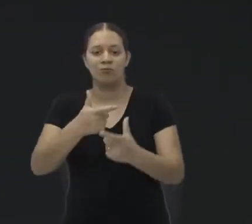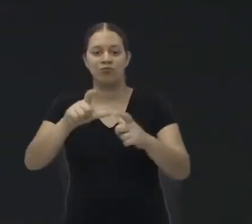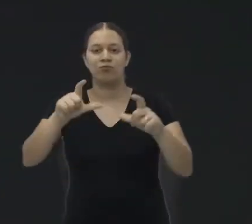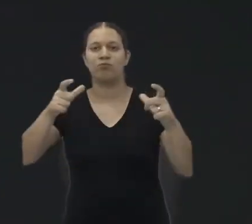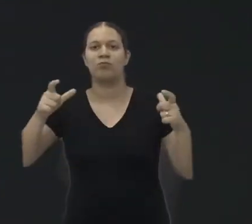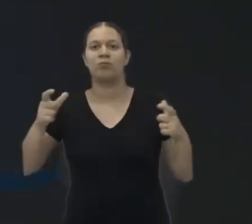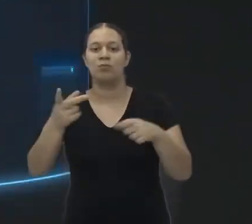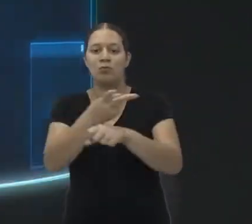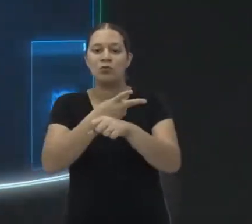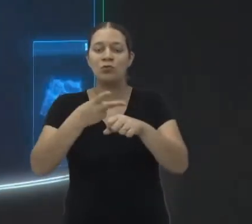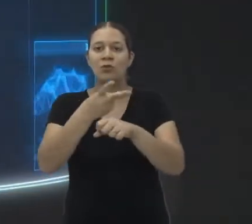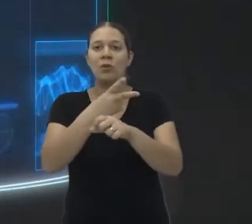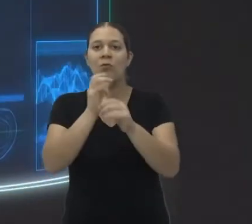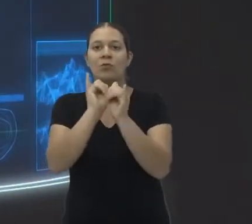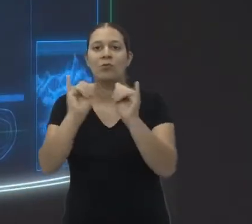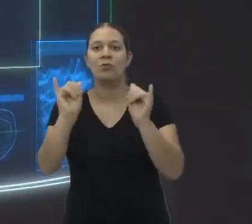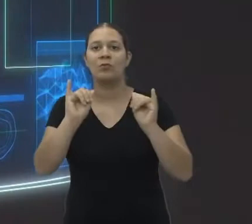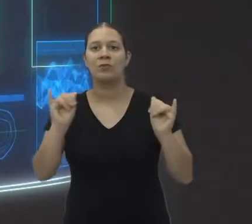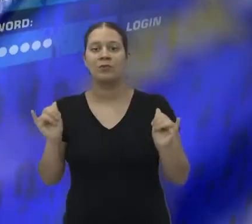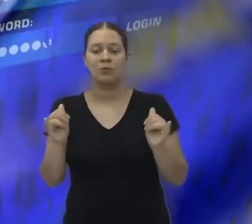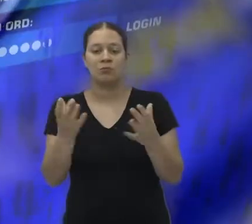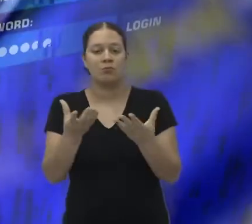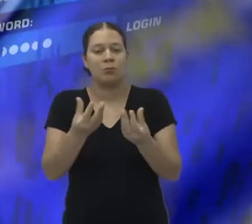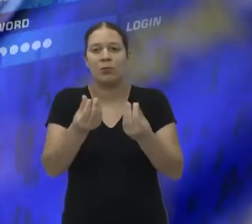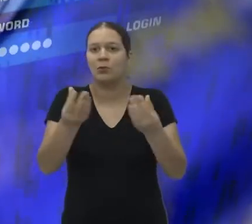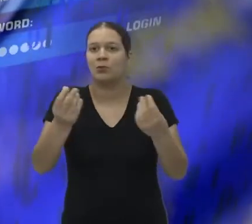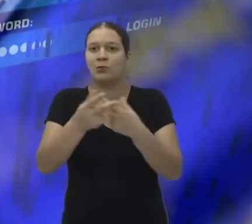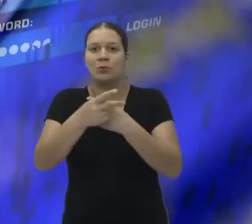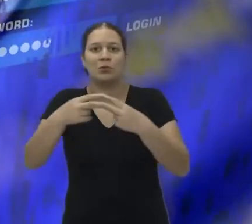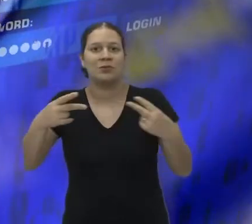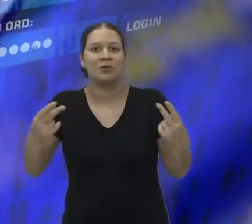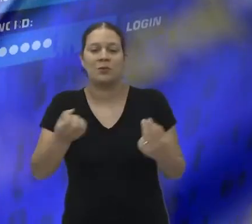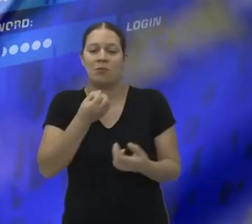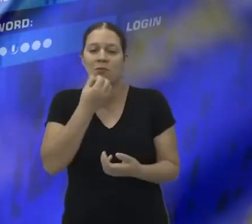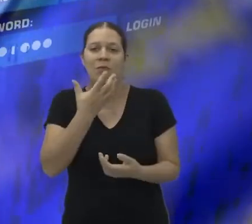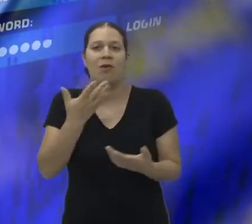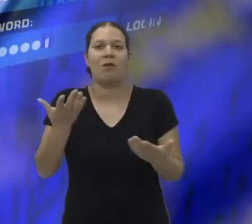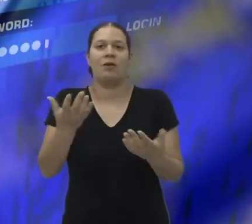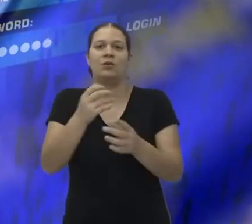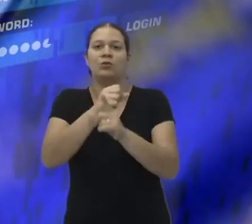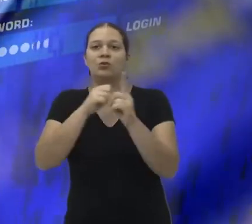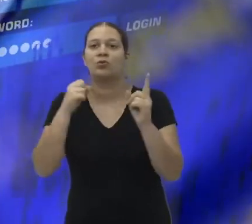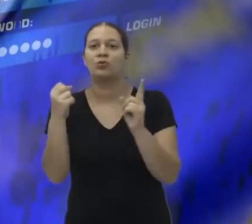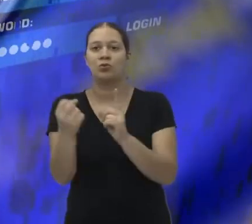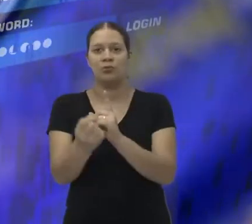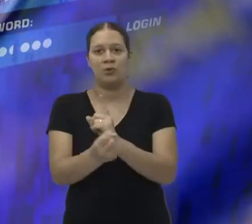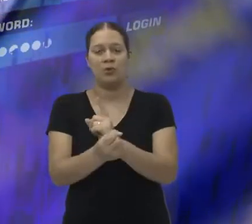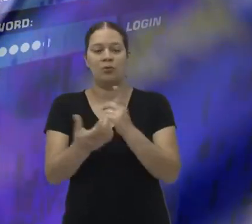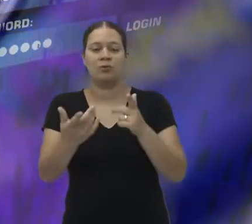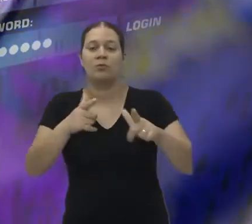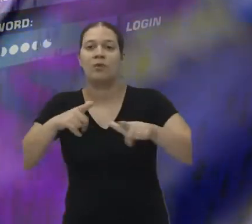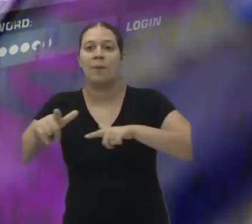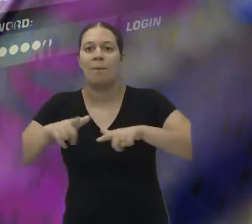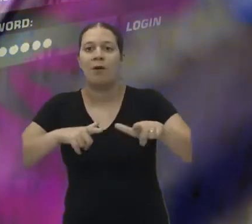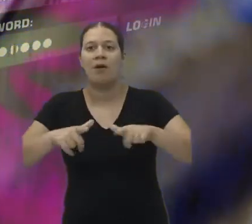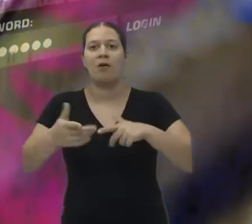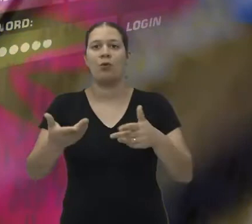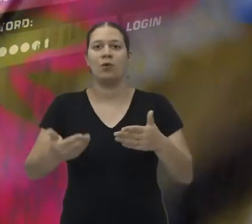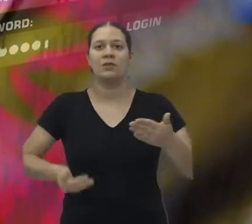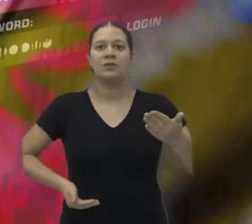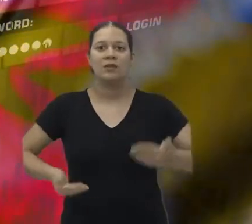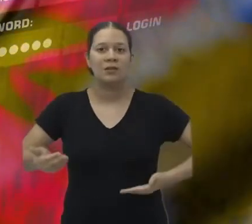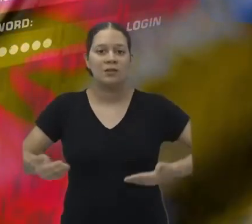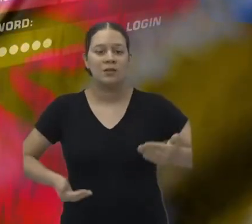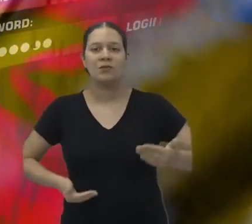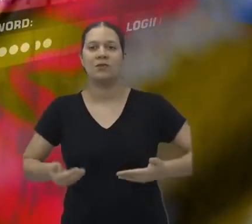facilita uma maior busca por informações. São inúmeros benefícios, tanto nos setores sociais, como nos